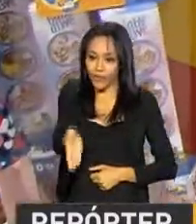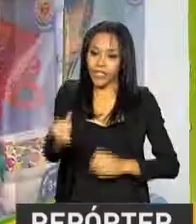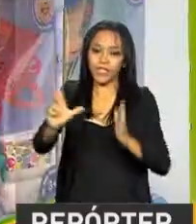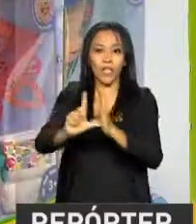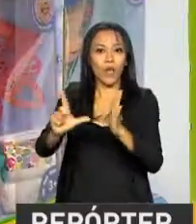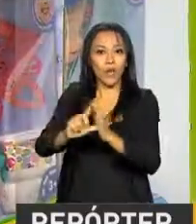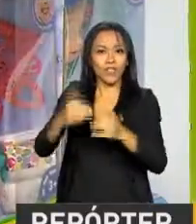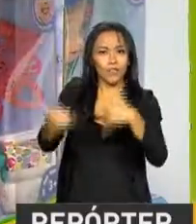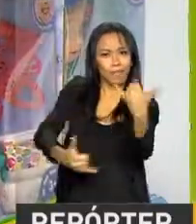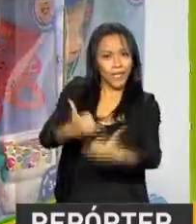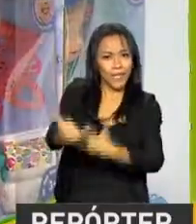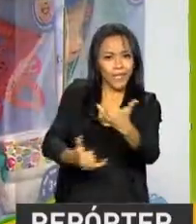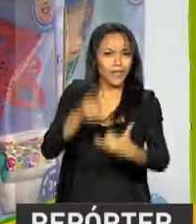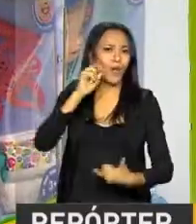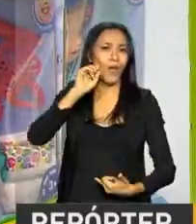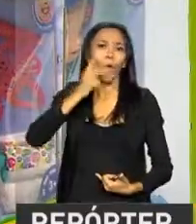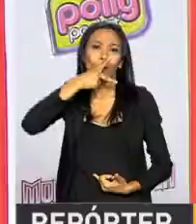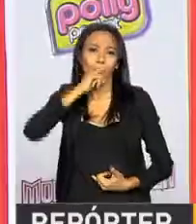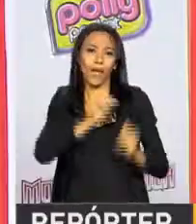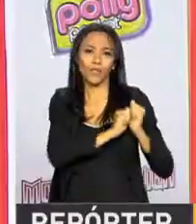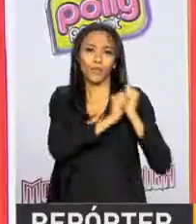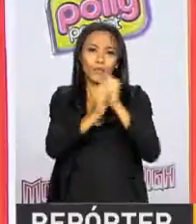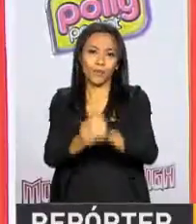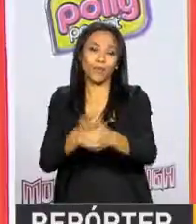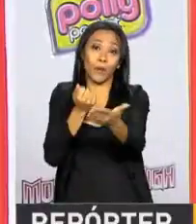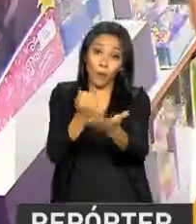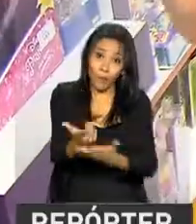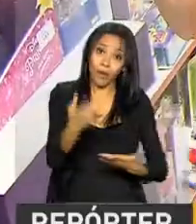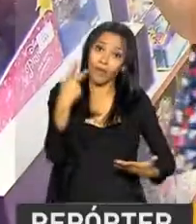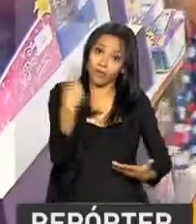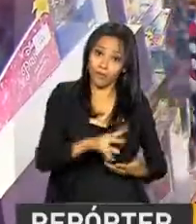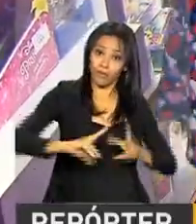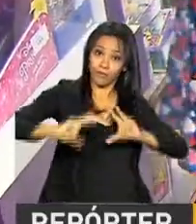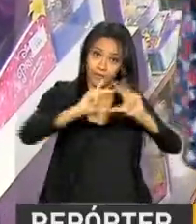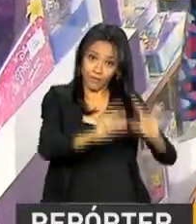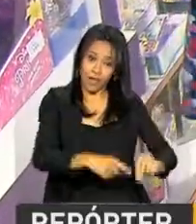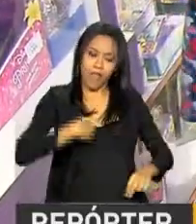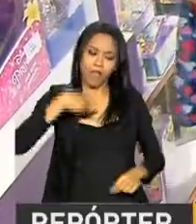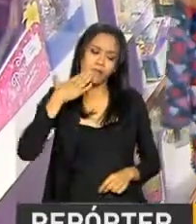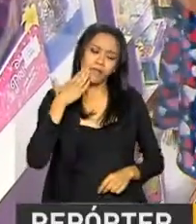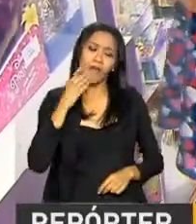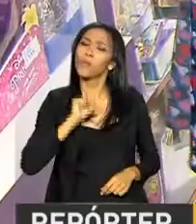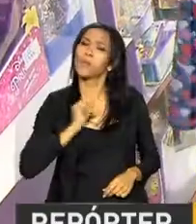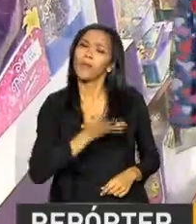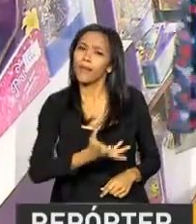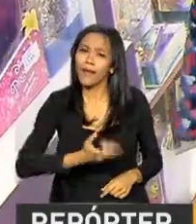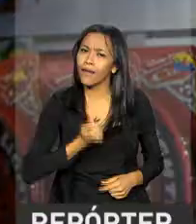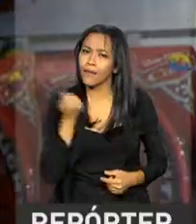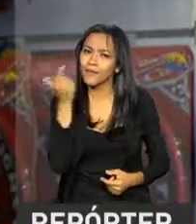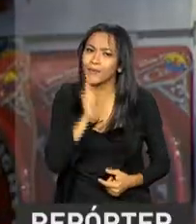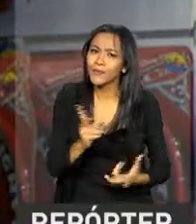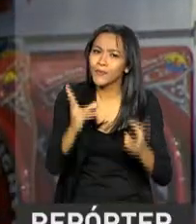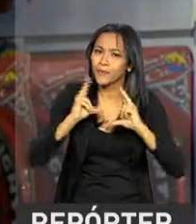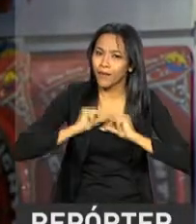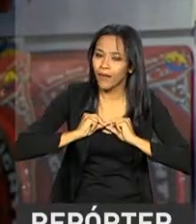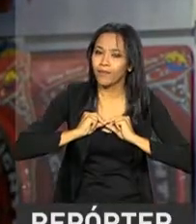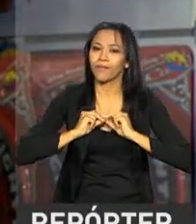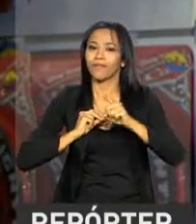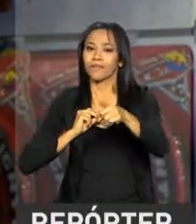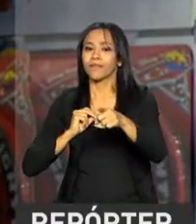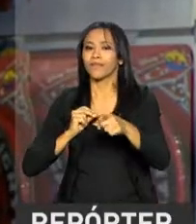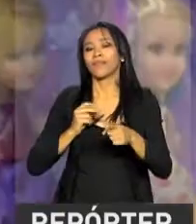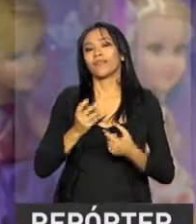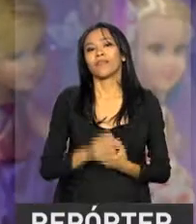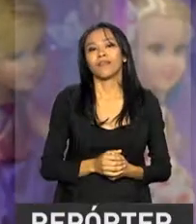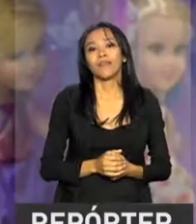brinquedos com o pai para comprar o presente do dia das crianças as meninas sabem direitinho o que querem ganhar é uma baby a